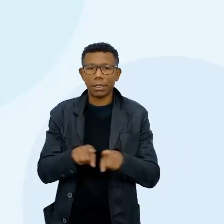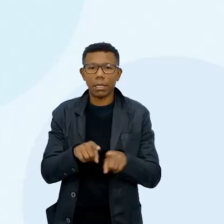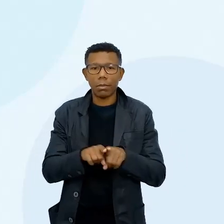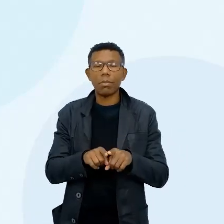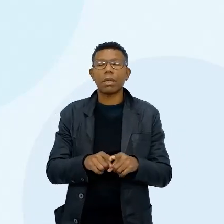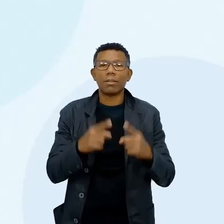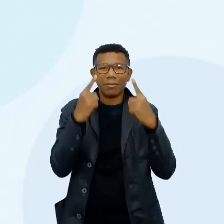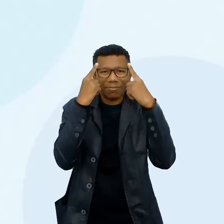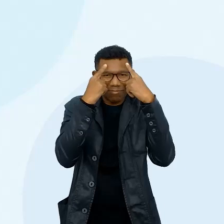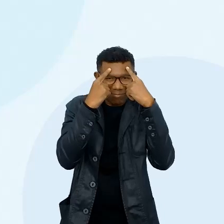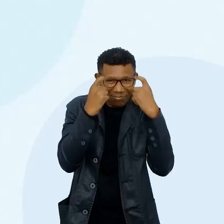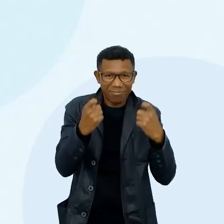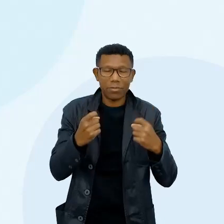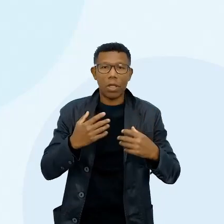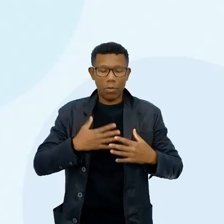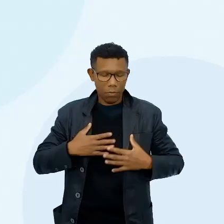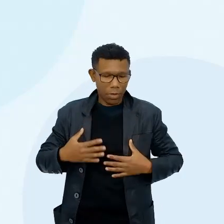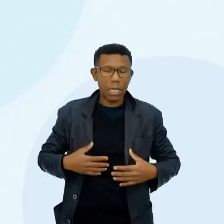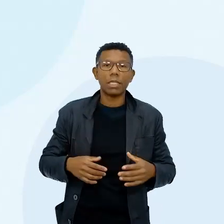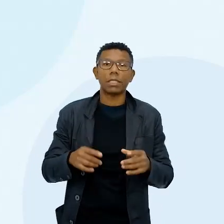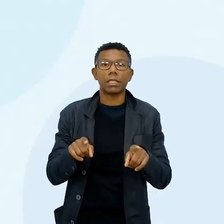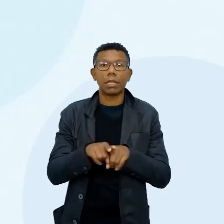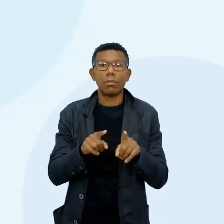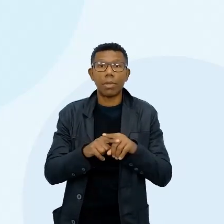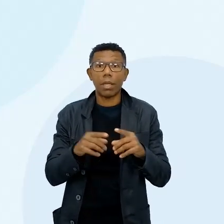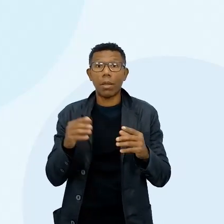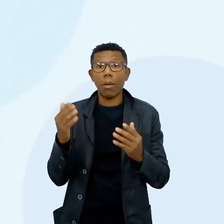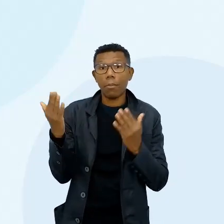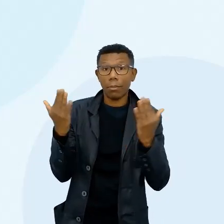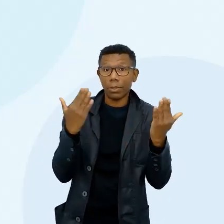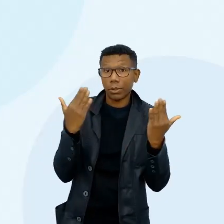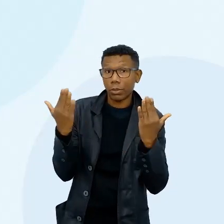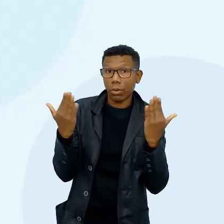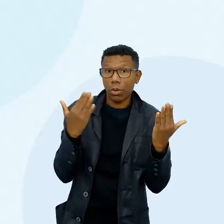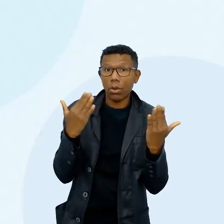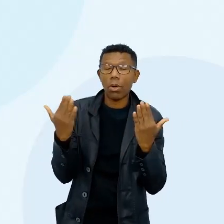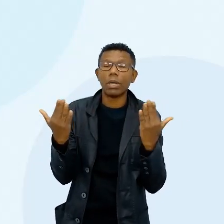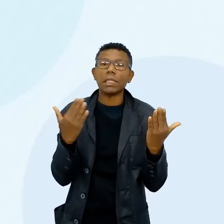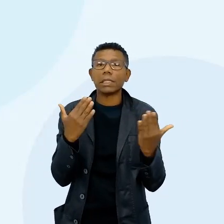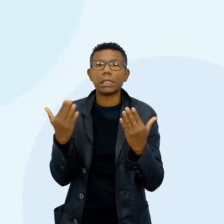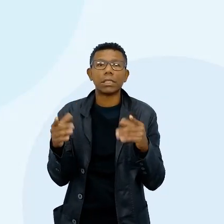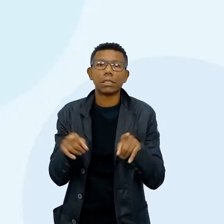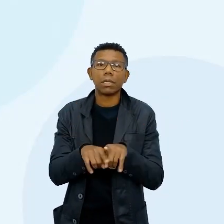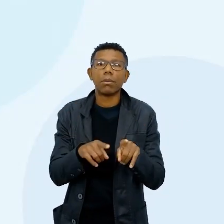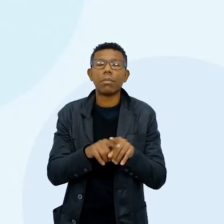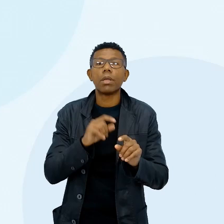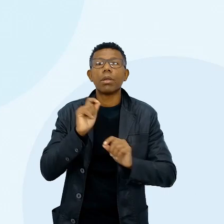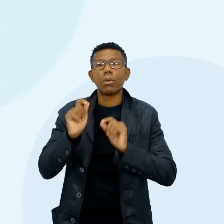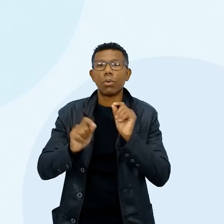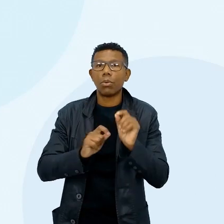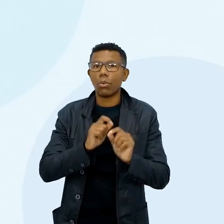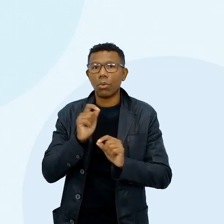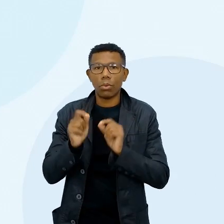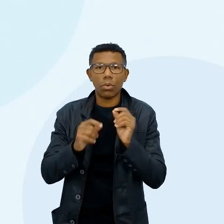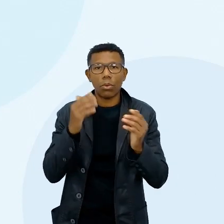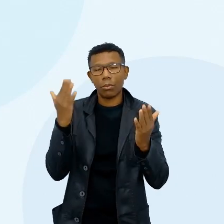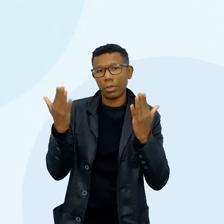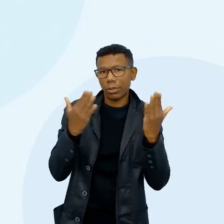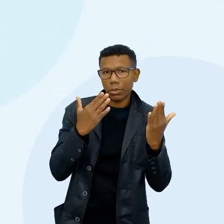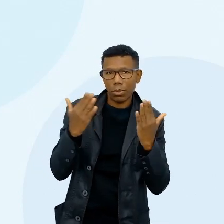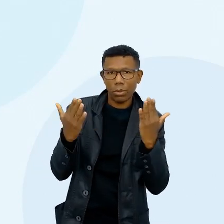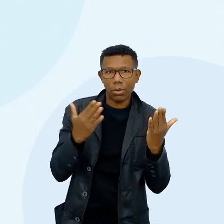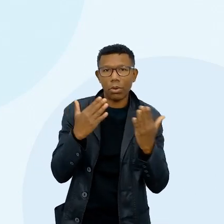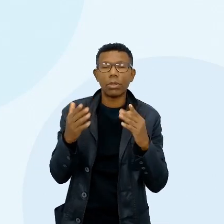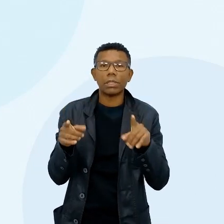de violência física, simbólica, psicológica, por exemplo, suas principais vítimas, suas causas sociais, psicológicas